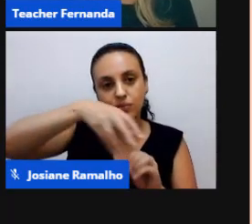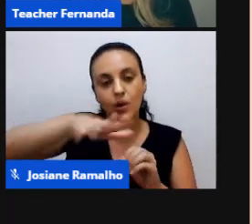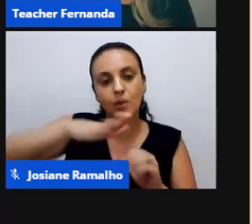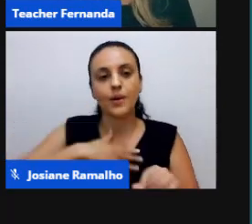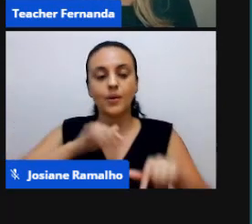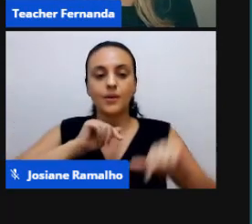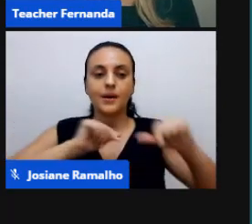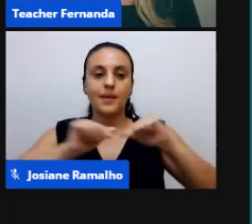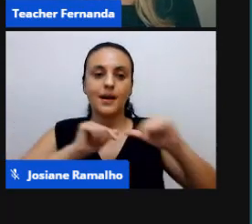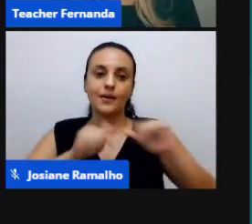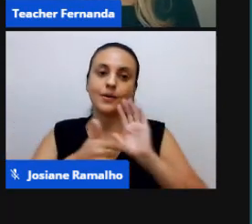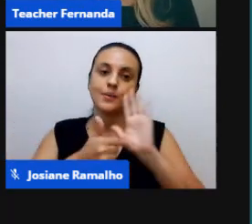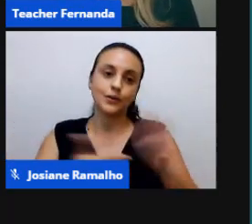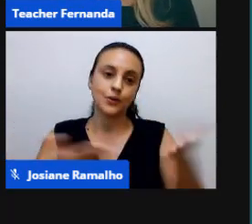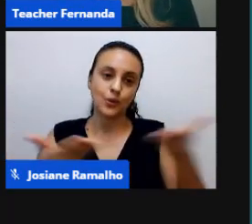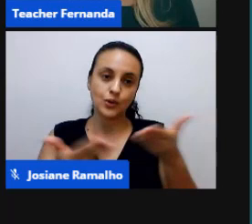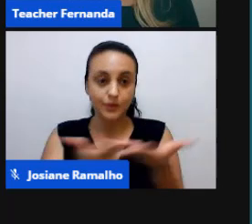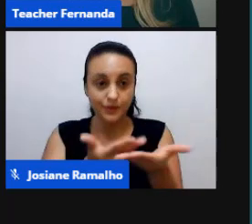vocês.